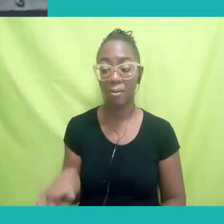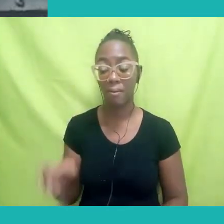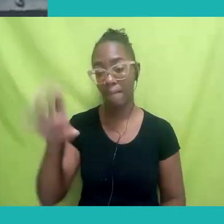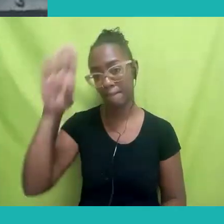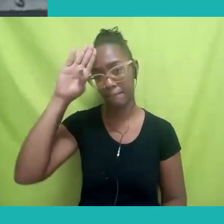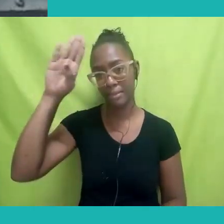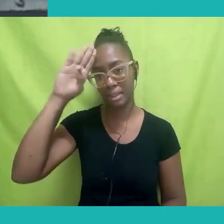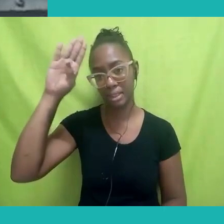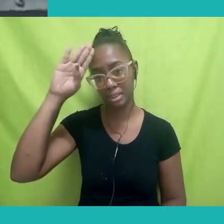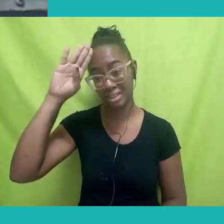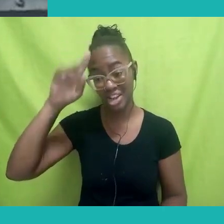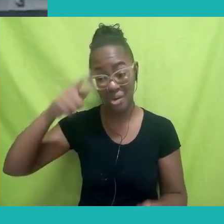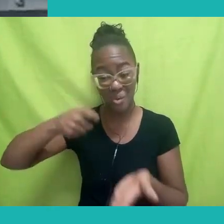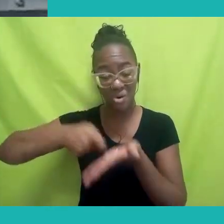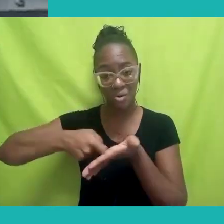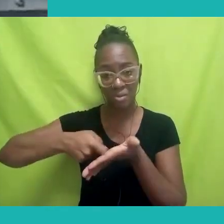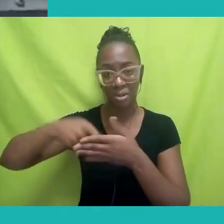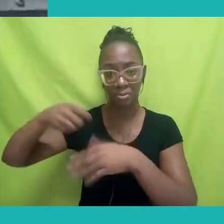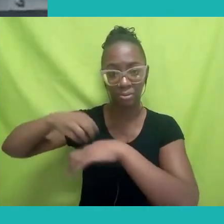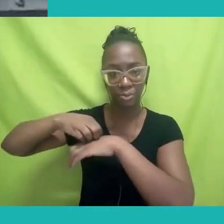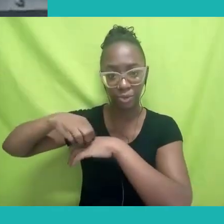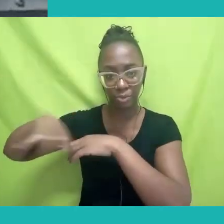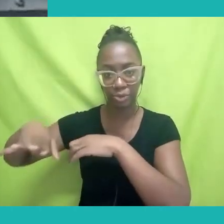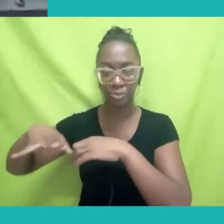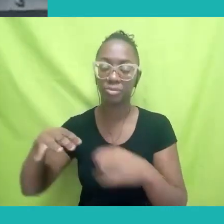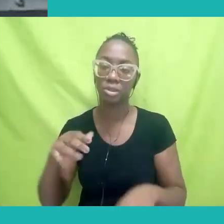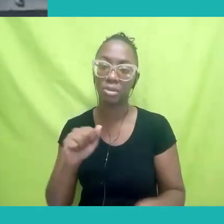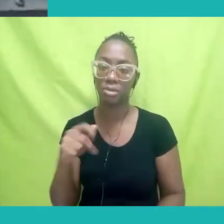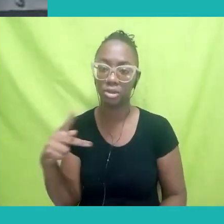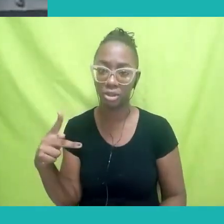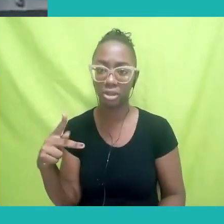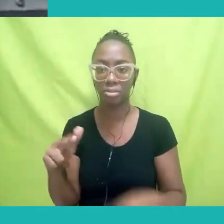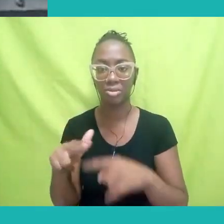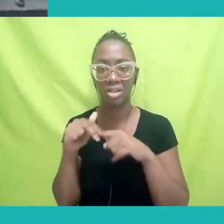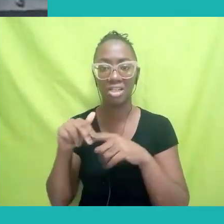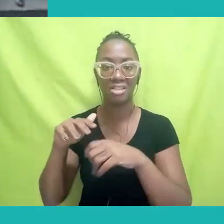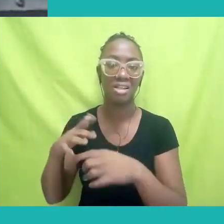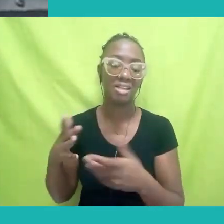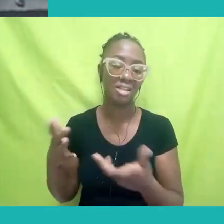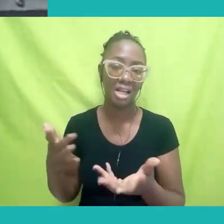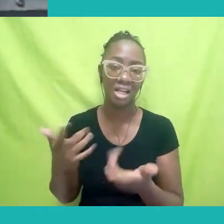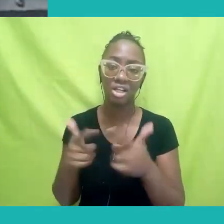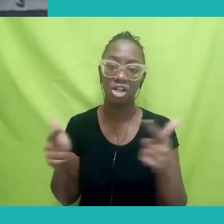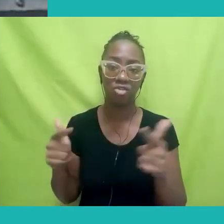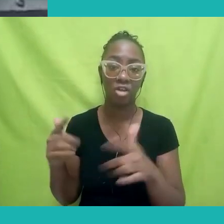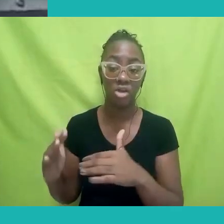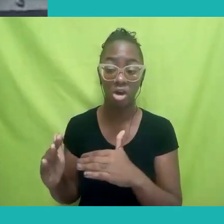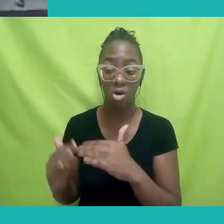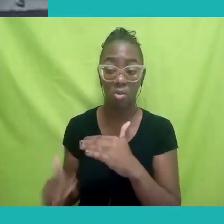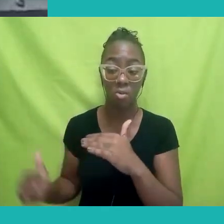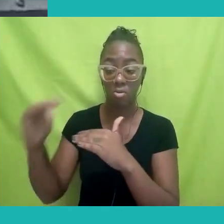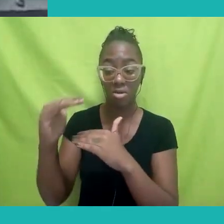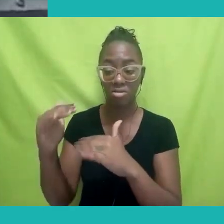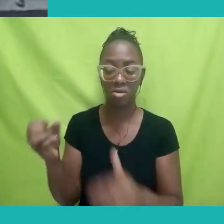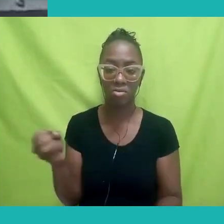é compulsoriamente encaminhado à inatividade por ter sido preterido na promoção por oficial mais moderno.